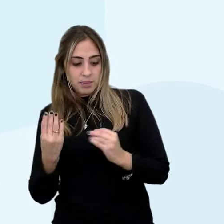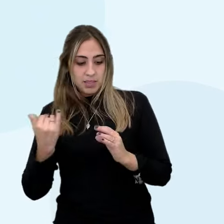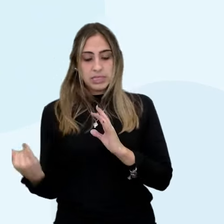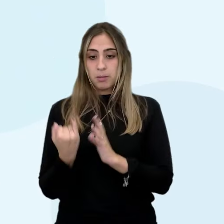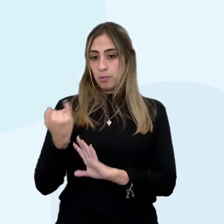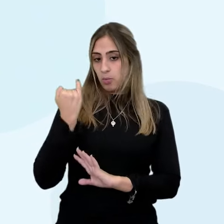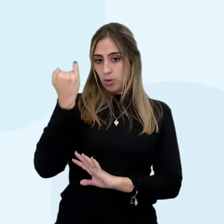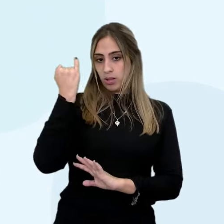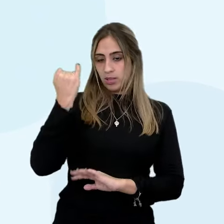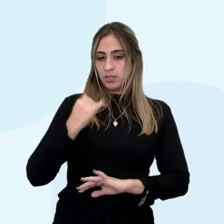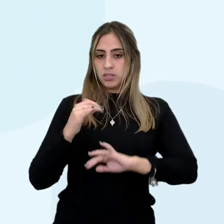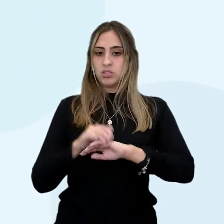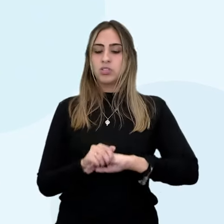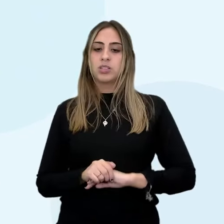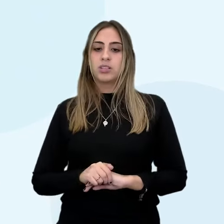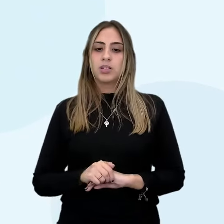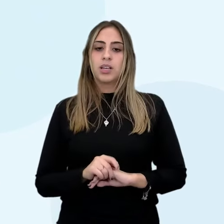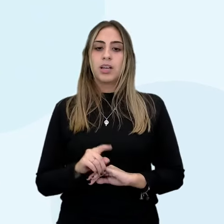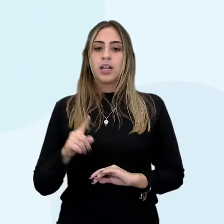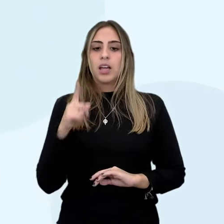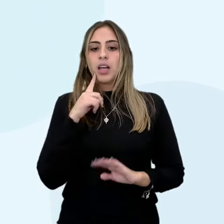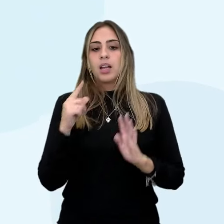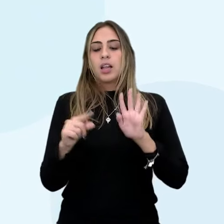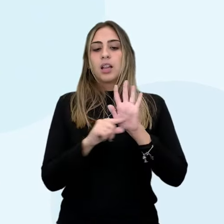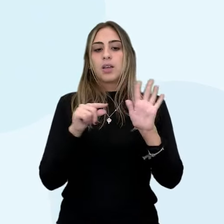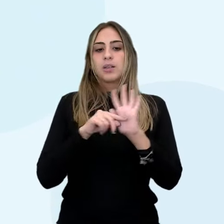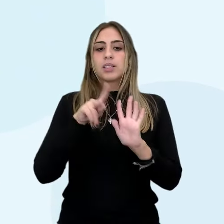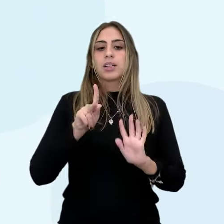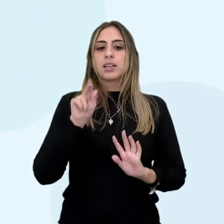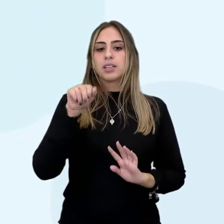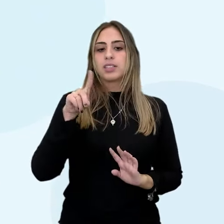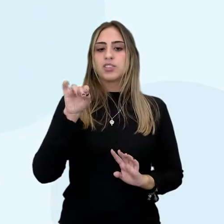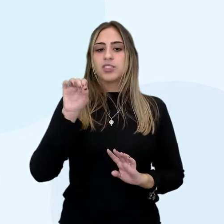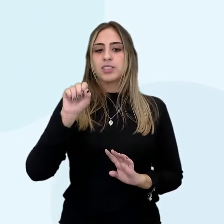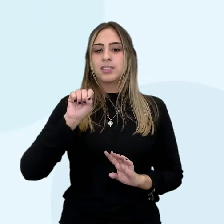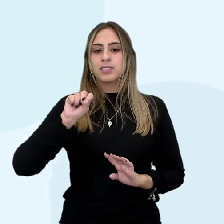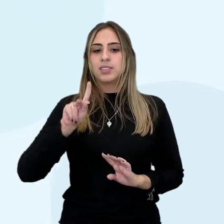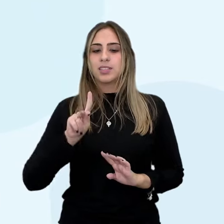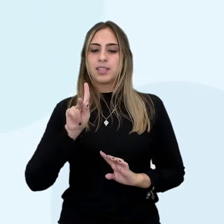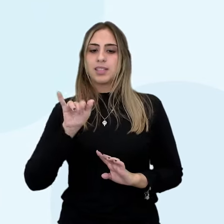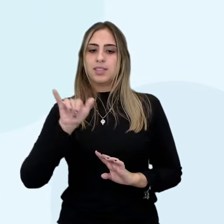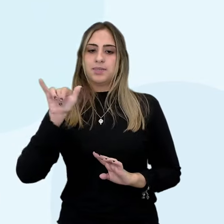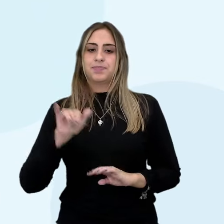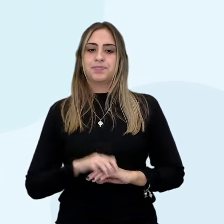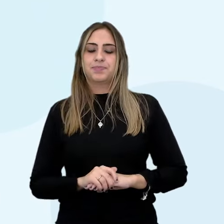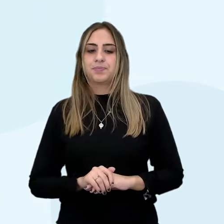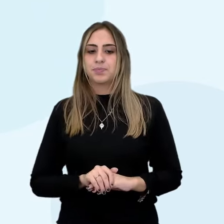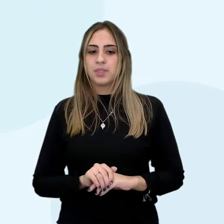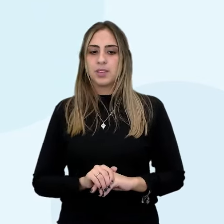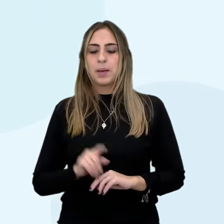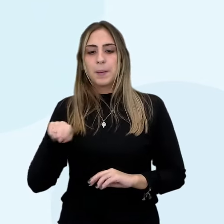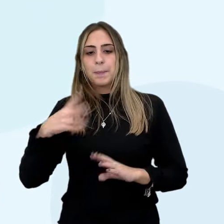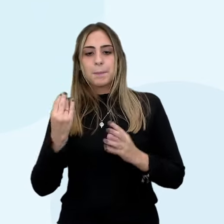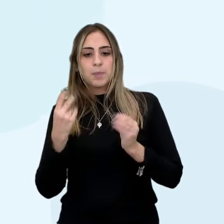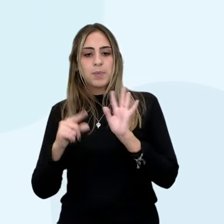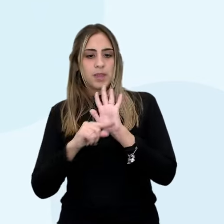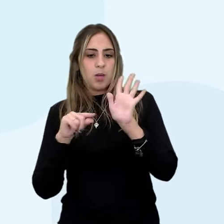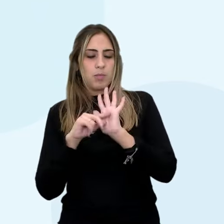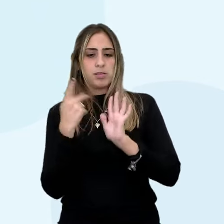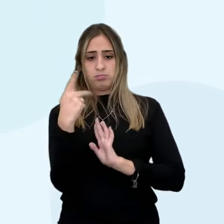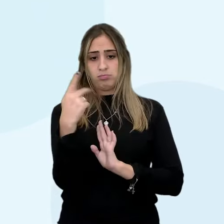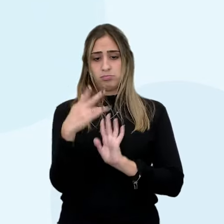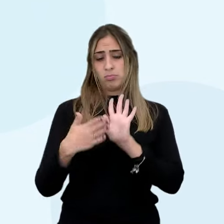importante e na obra do kandinsky um exemplo disso é que muitas obras